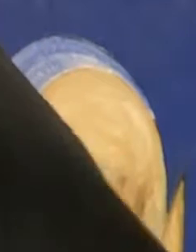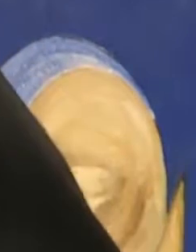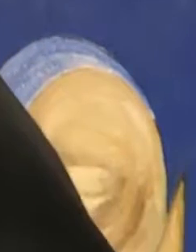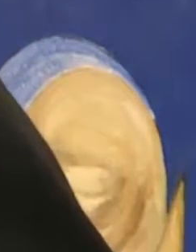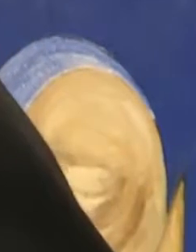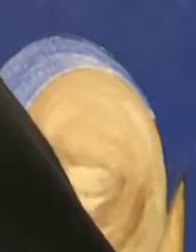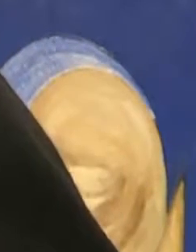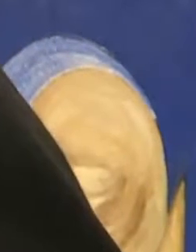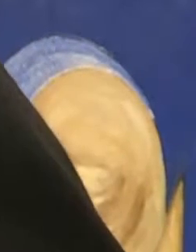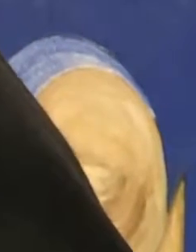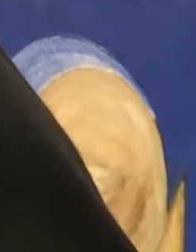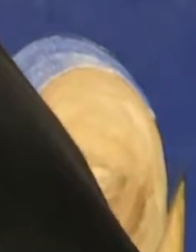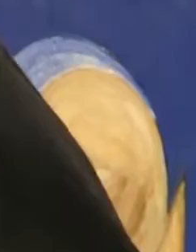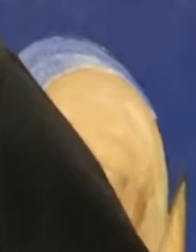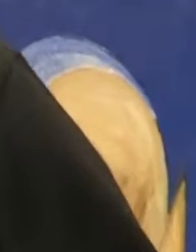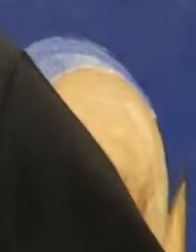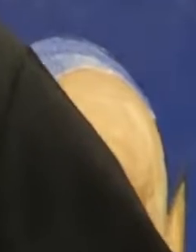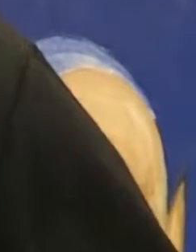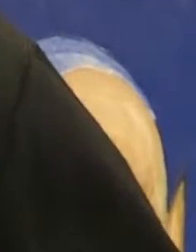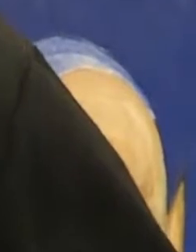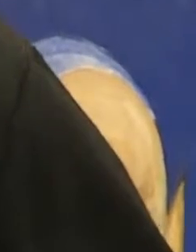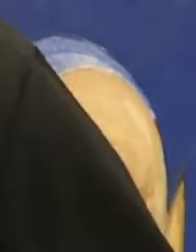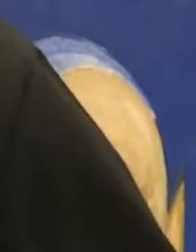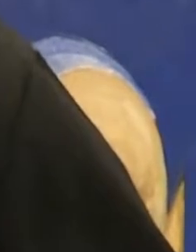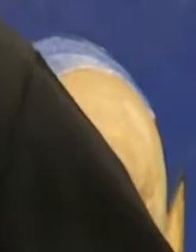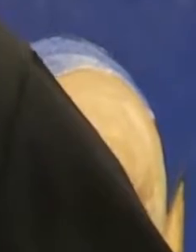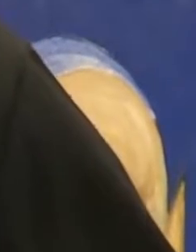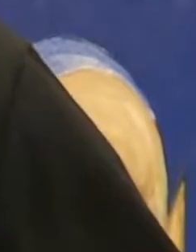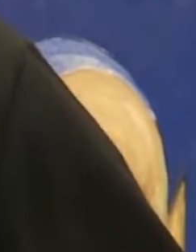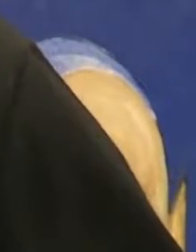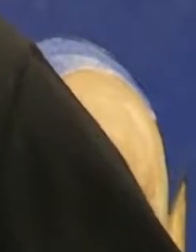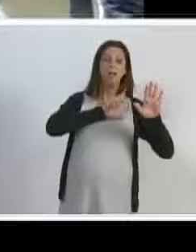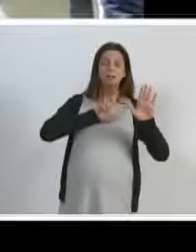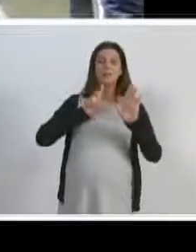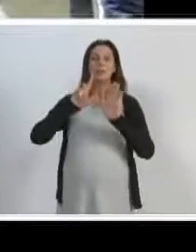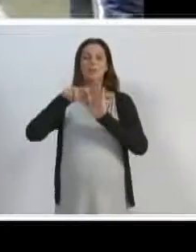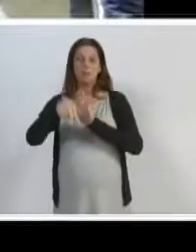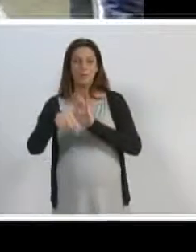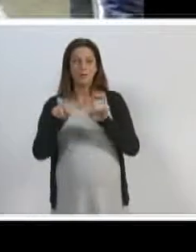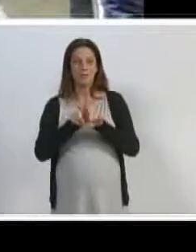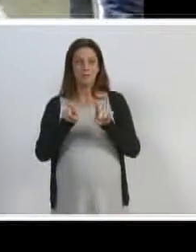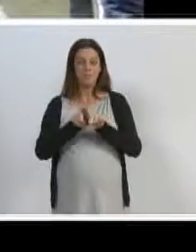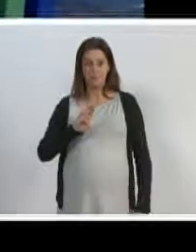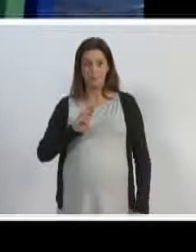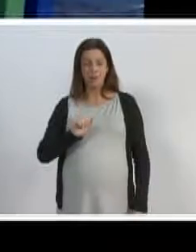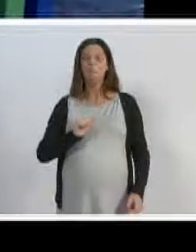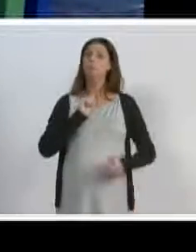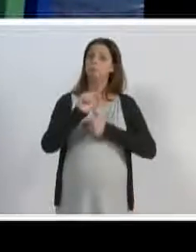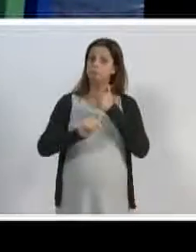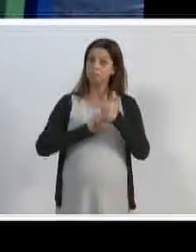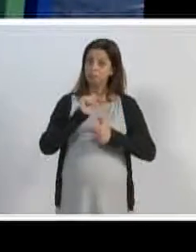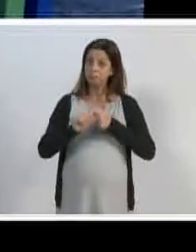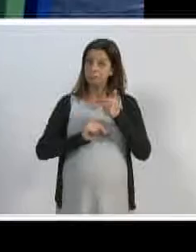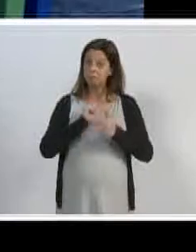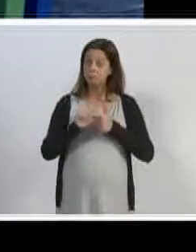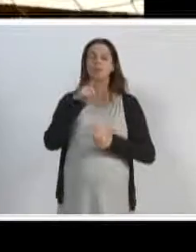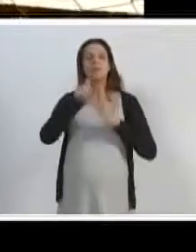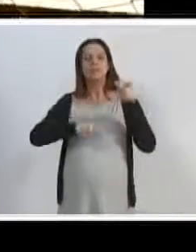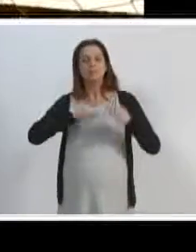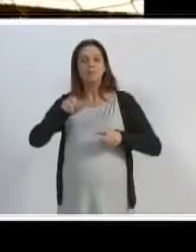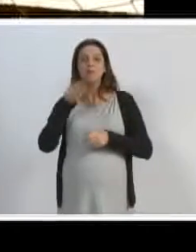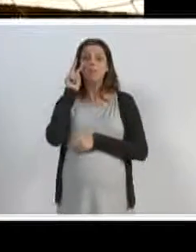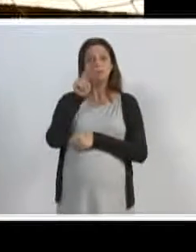Ano passado foram 140 ações, e esse ano, no dia 11 de junho, aconteceram 175 ações no nosso município,